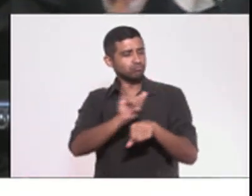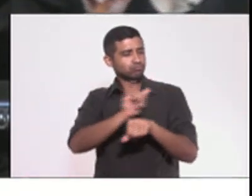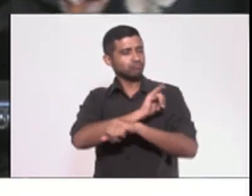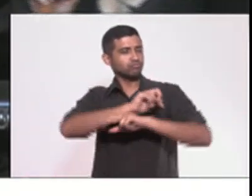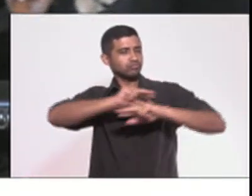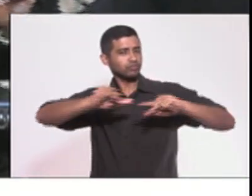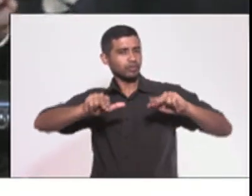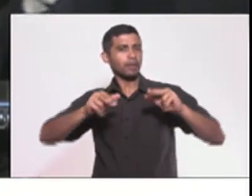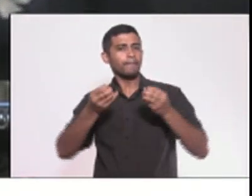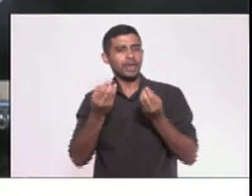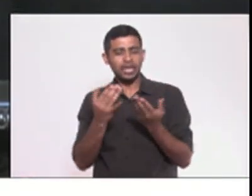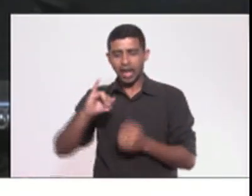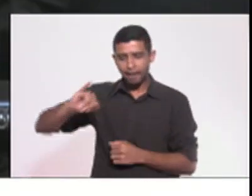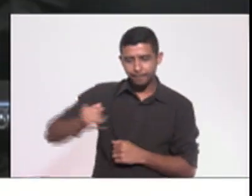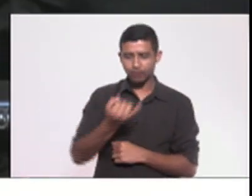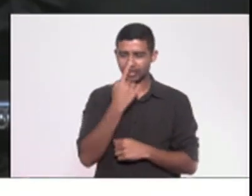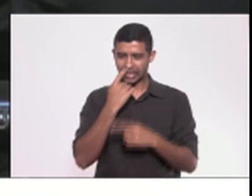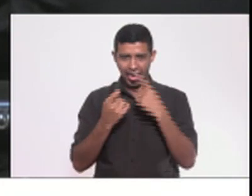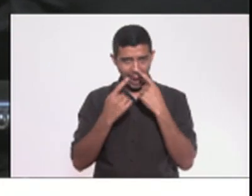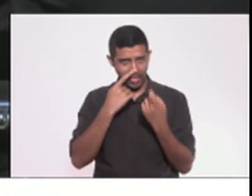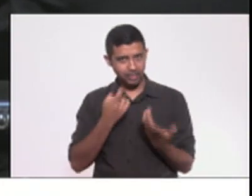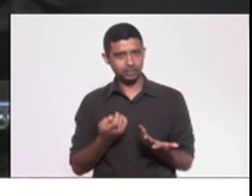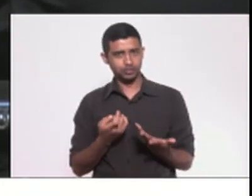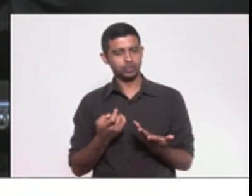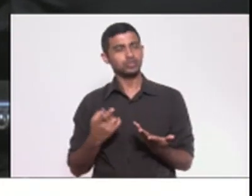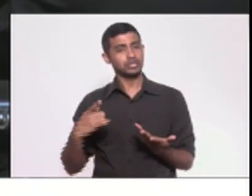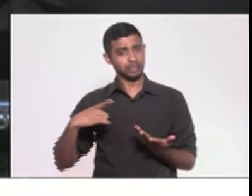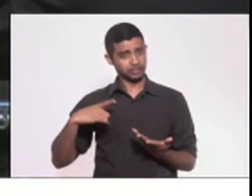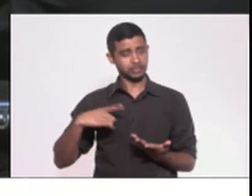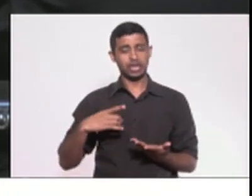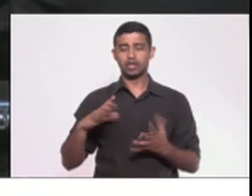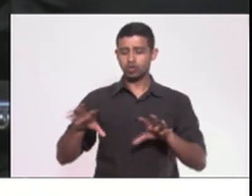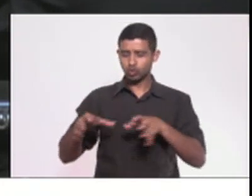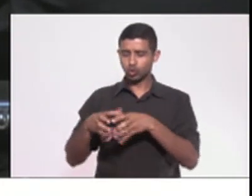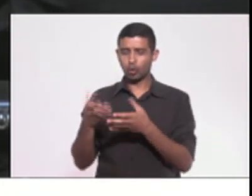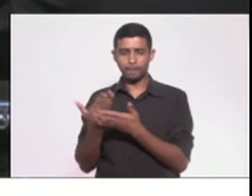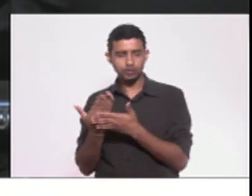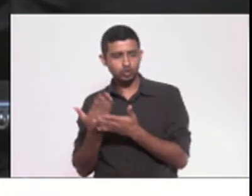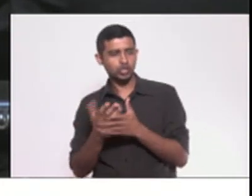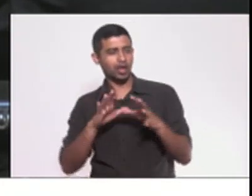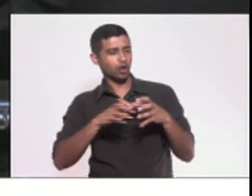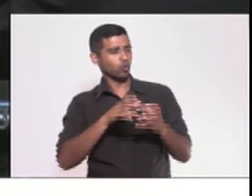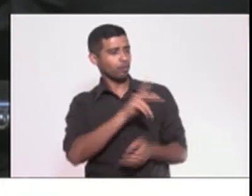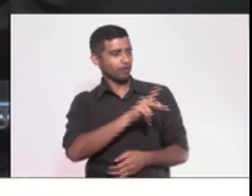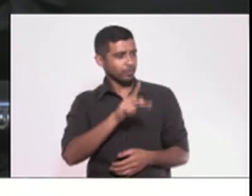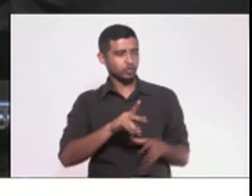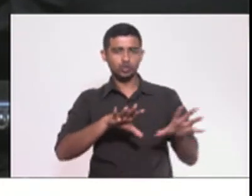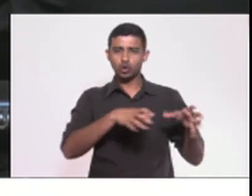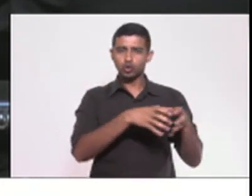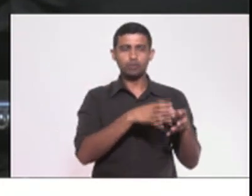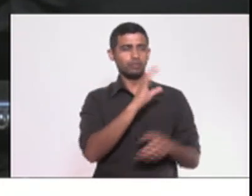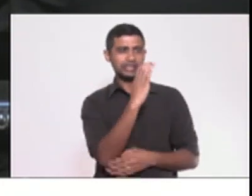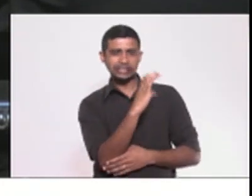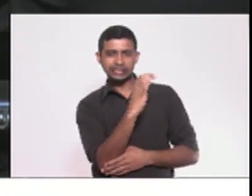na reciclagem. E temos estudantes, professores e cientistas